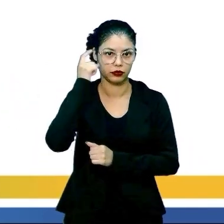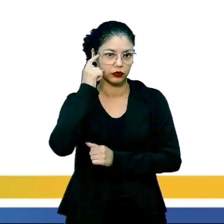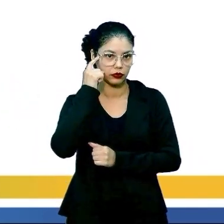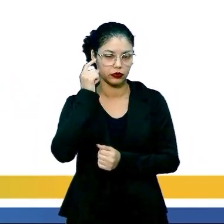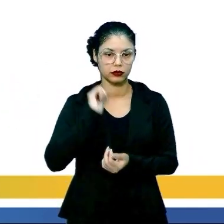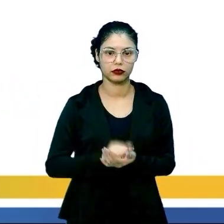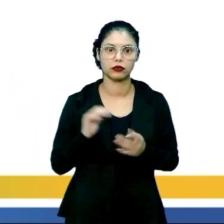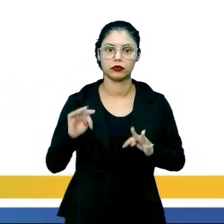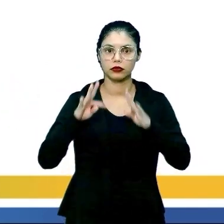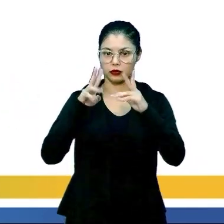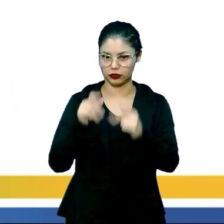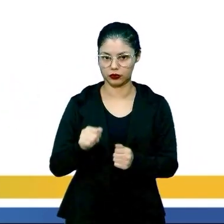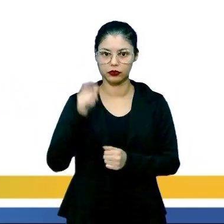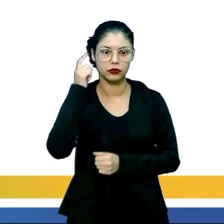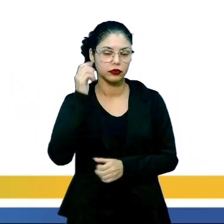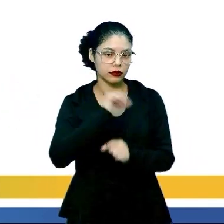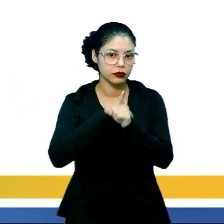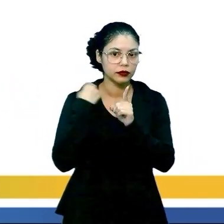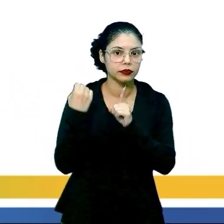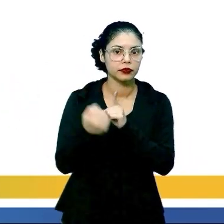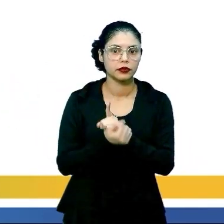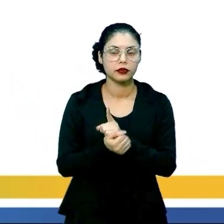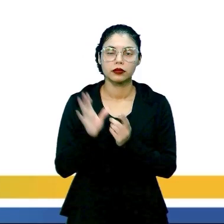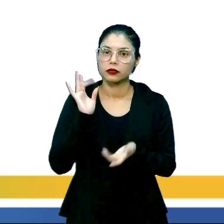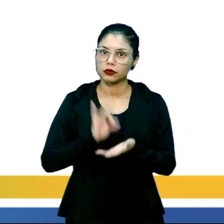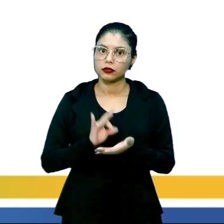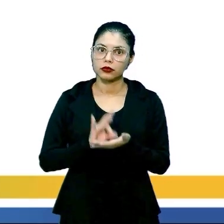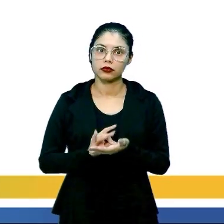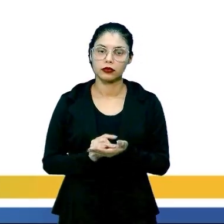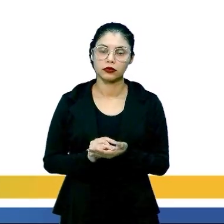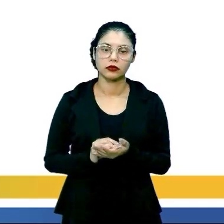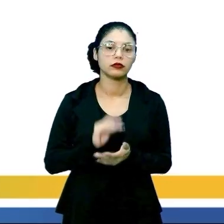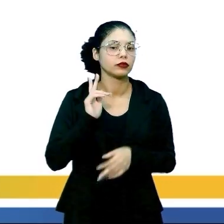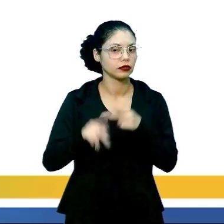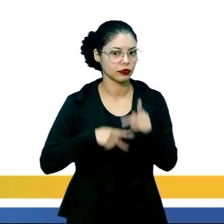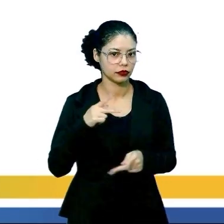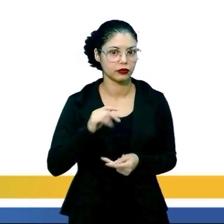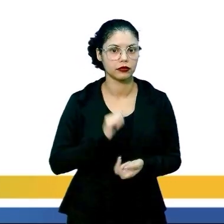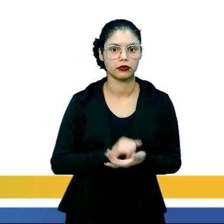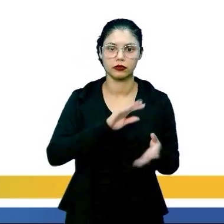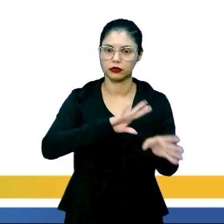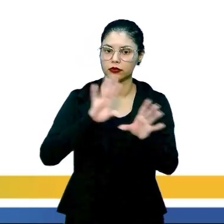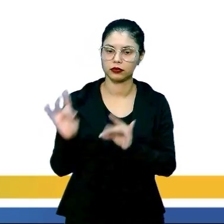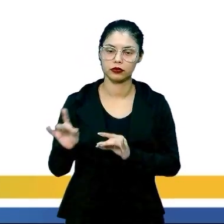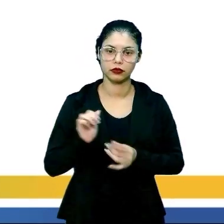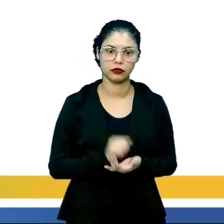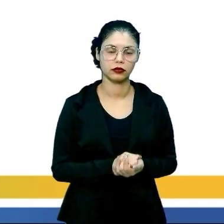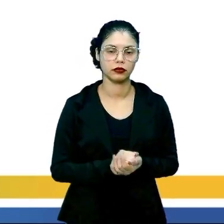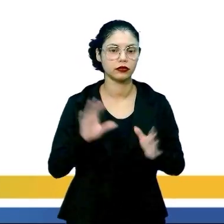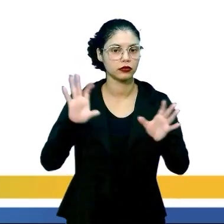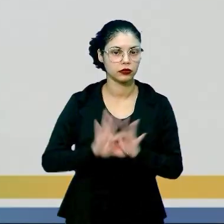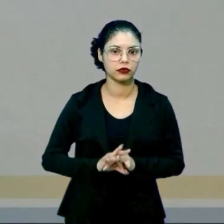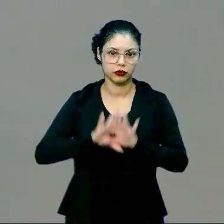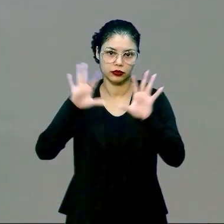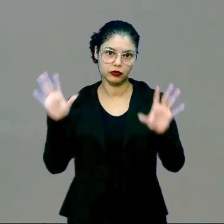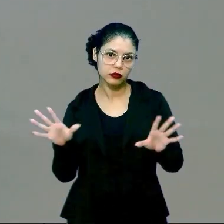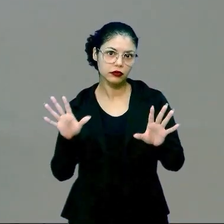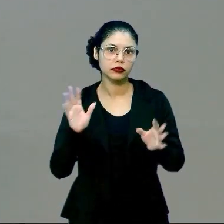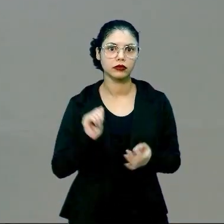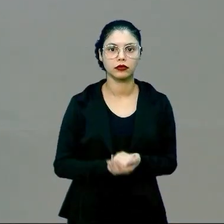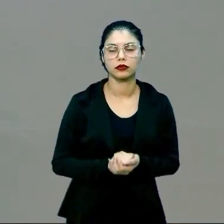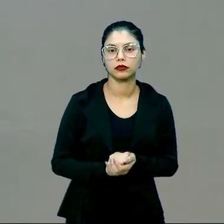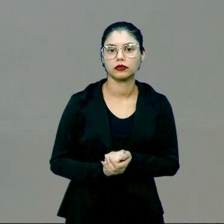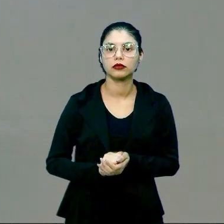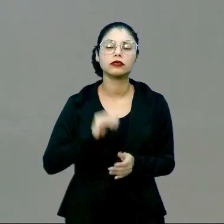pensamento de toda uma sociedade, na verdade, de toda uma civilização, né? Que vai trazer a liberdade de expressão,